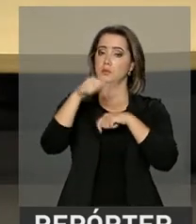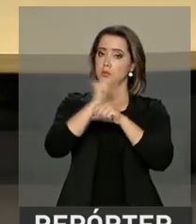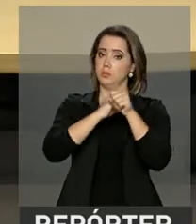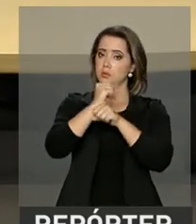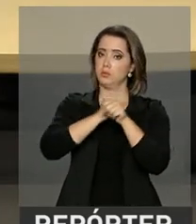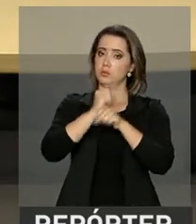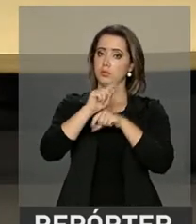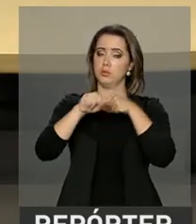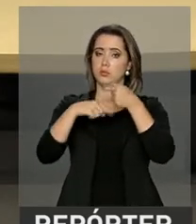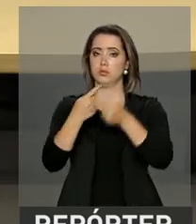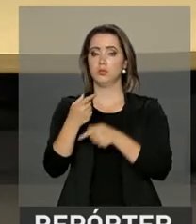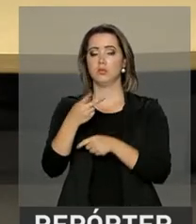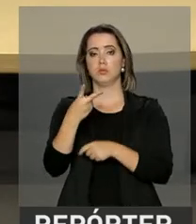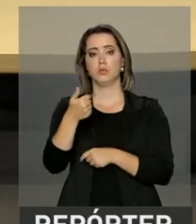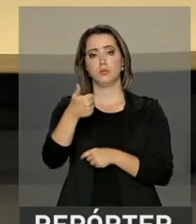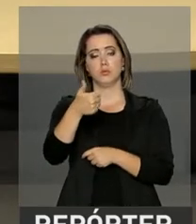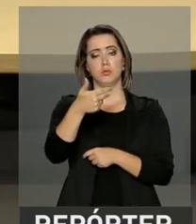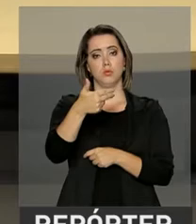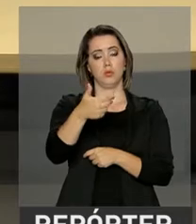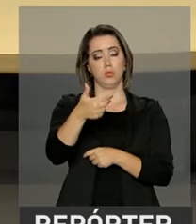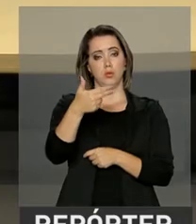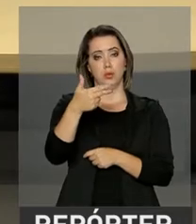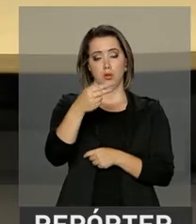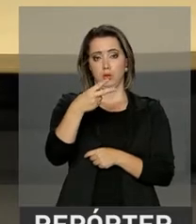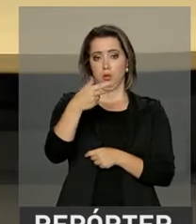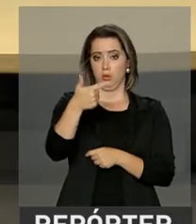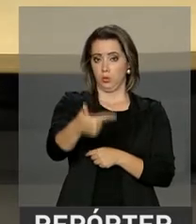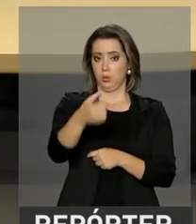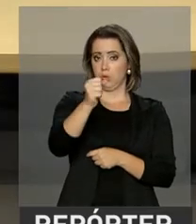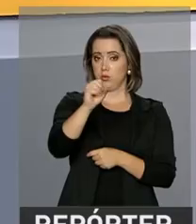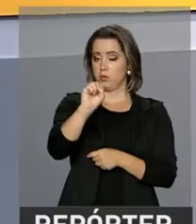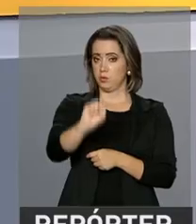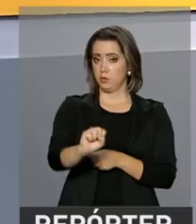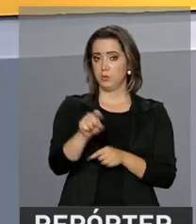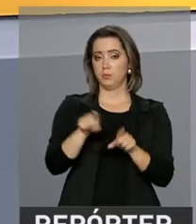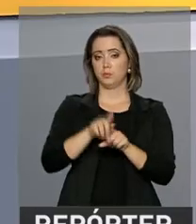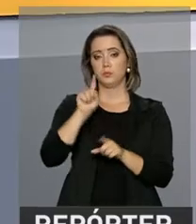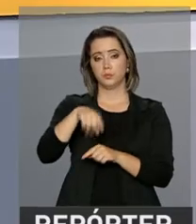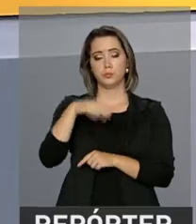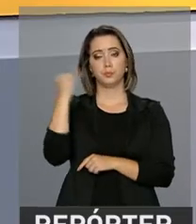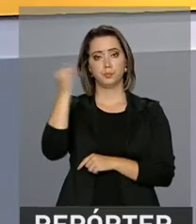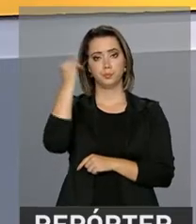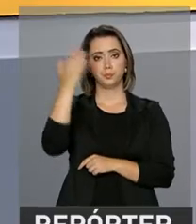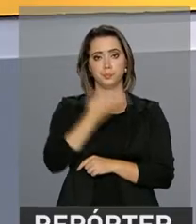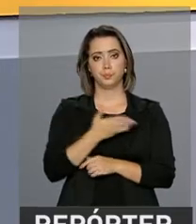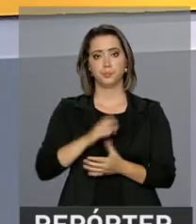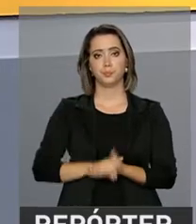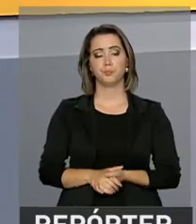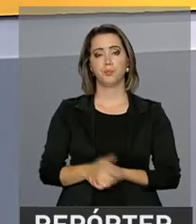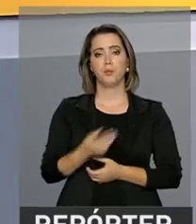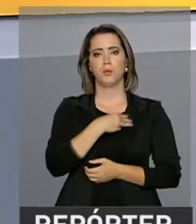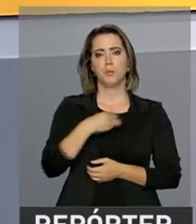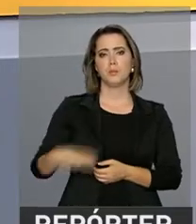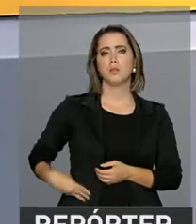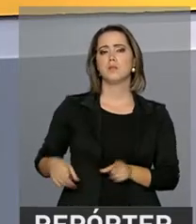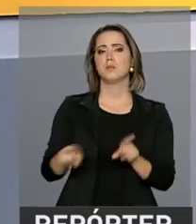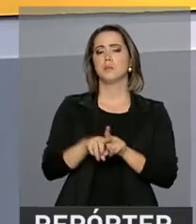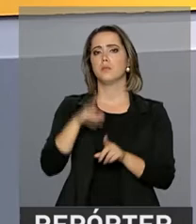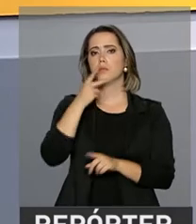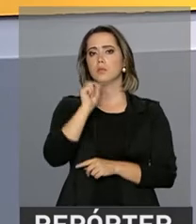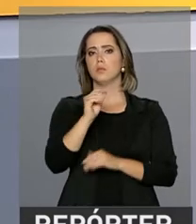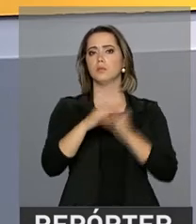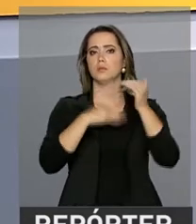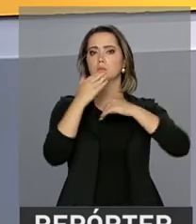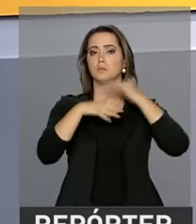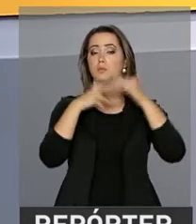crescimento também no ano 2018. Então isso aqui é a mensagem importante. O ministro da Fazenda afirmou ainda que o crescimento